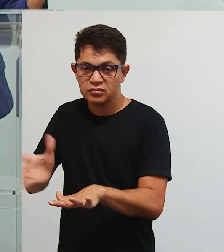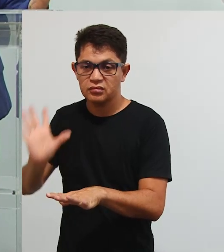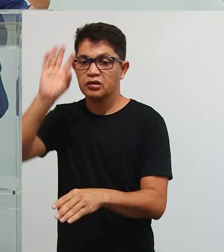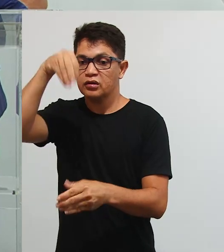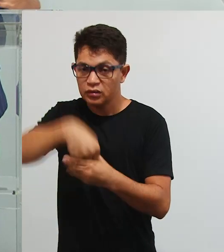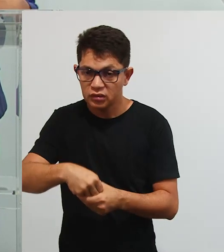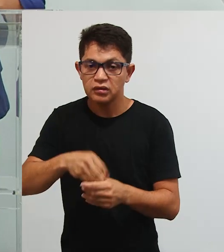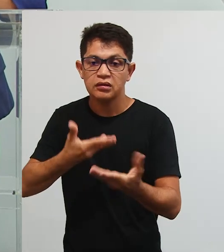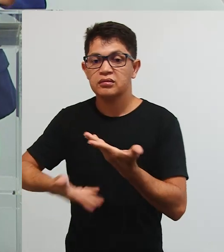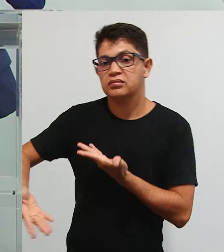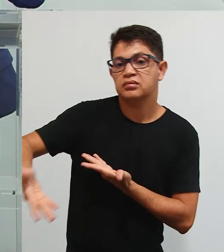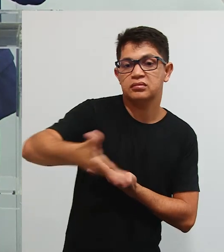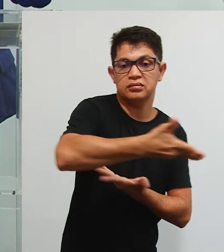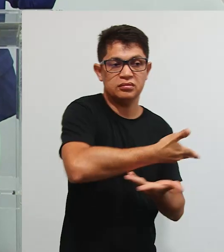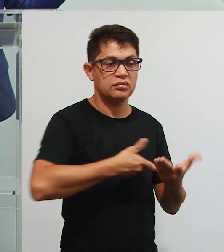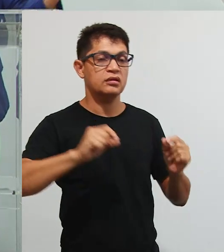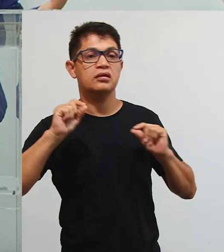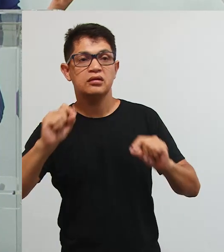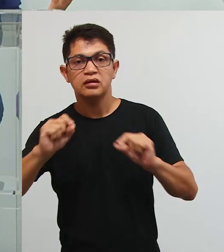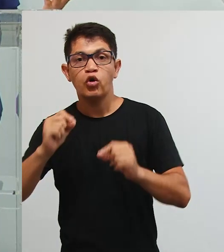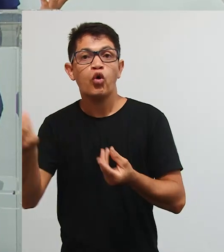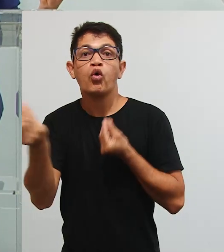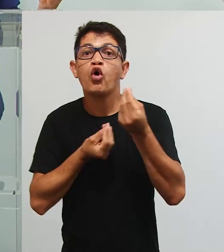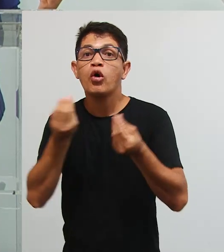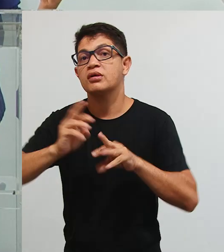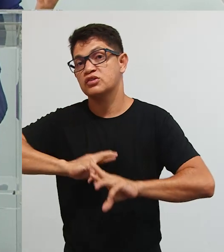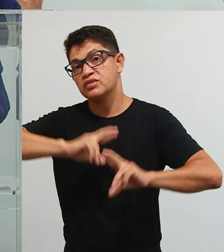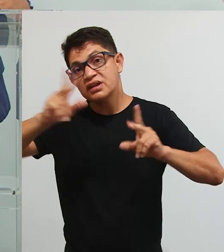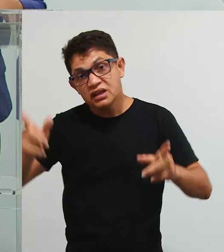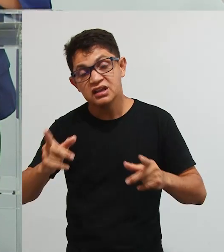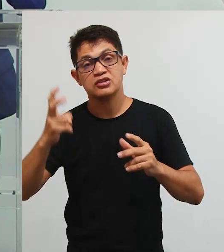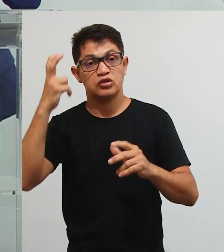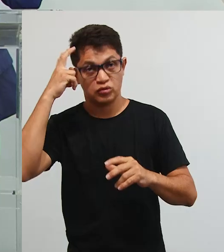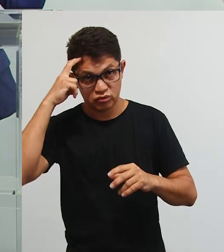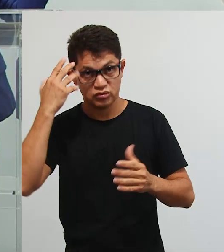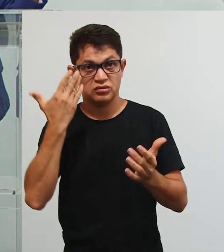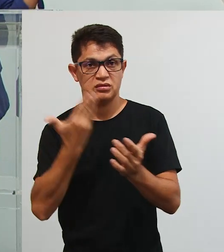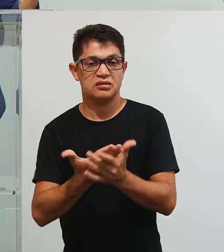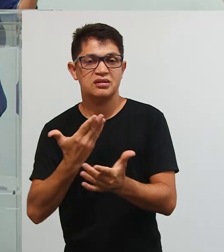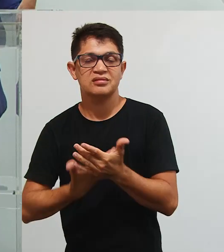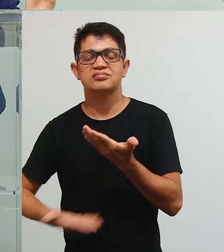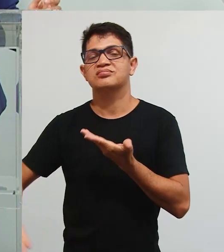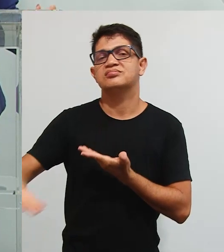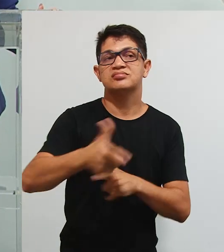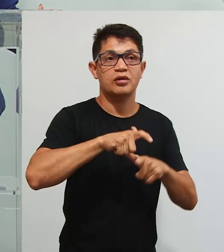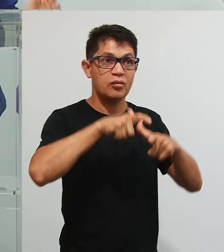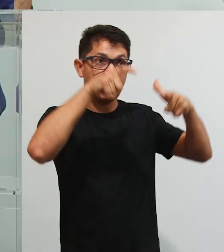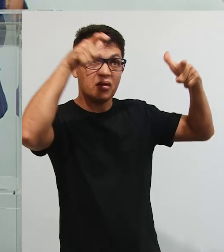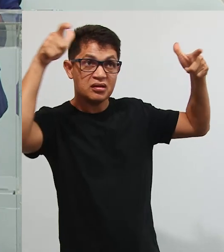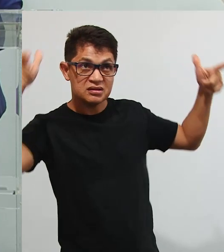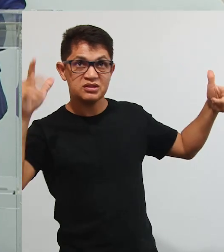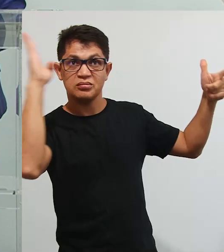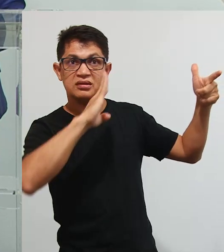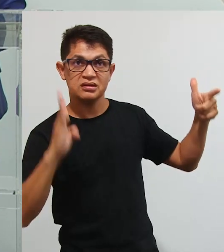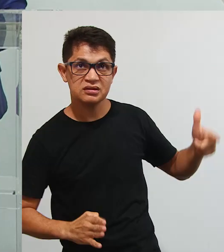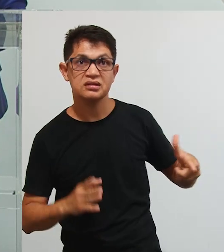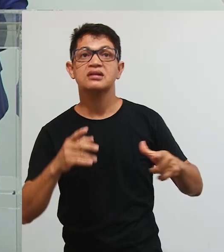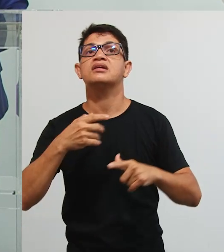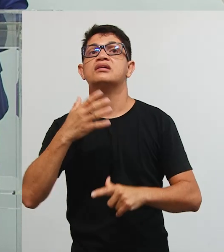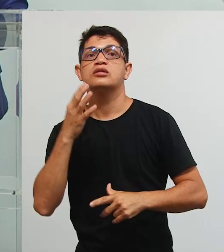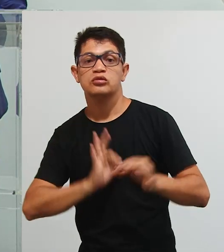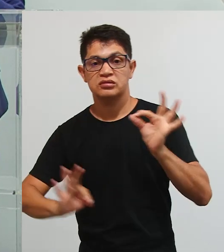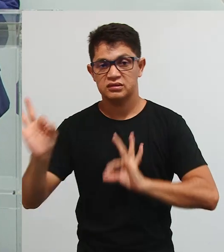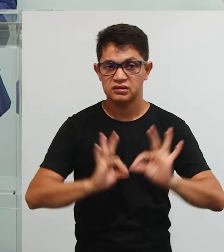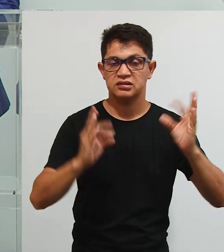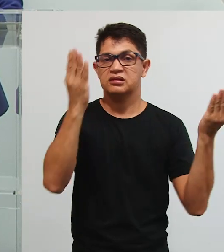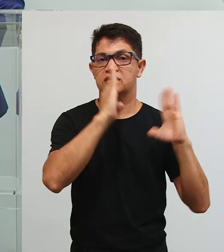que tem que atender a essa gama de grupos, esse território enorme que é o Brasil. Por isso nós temos que nos